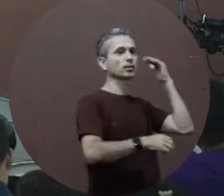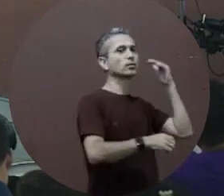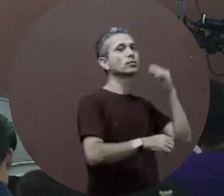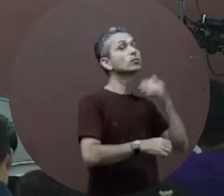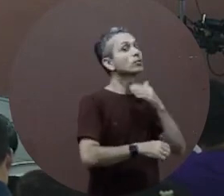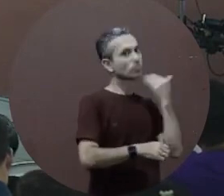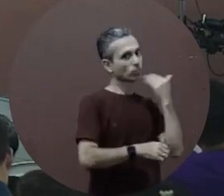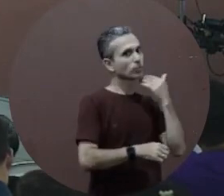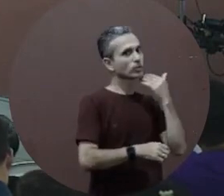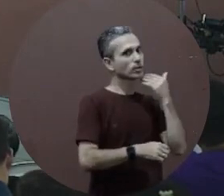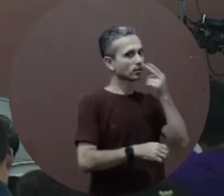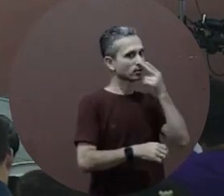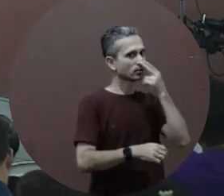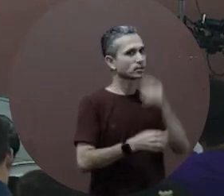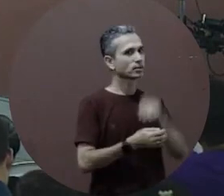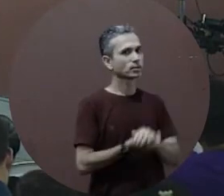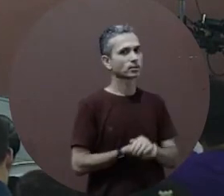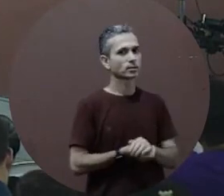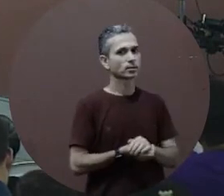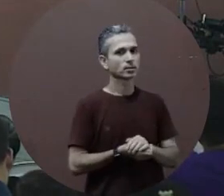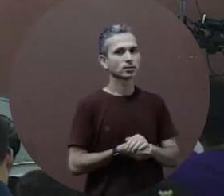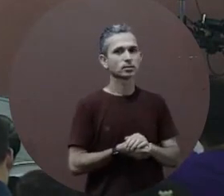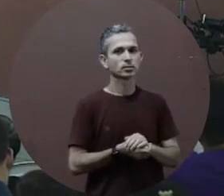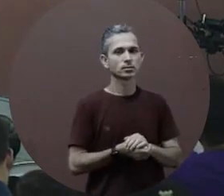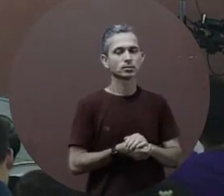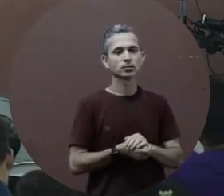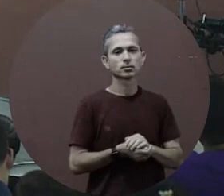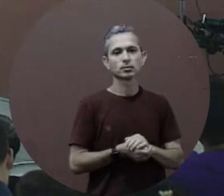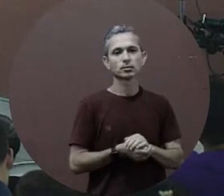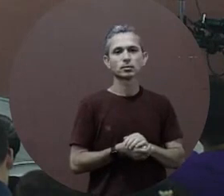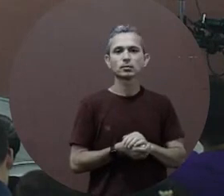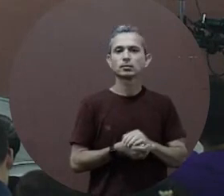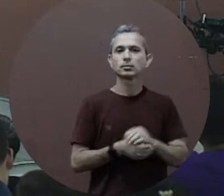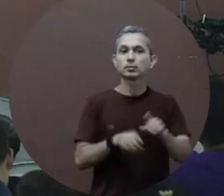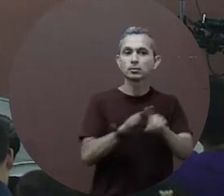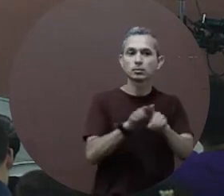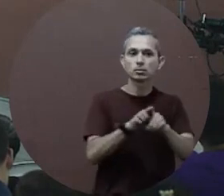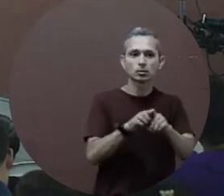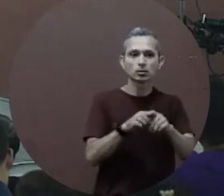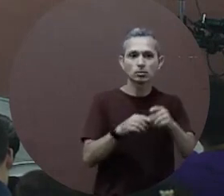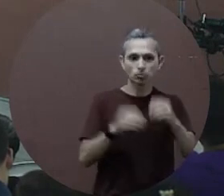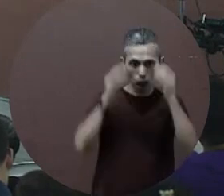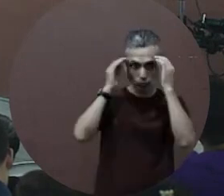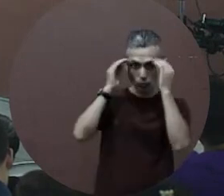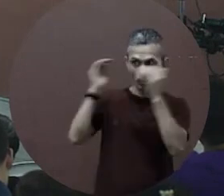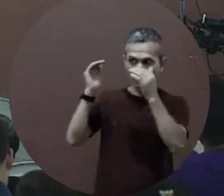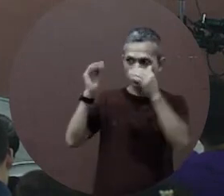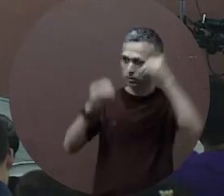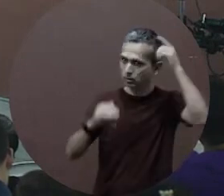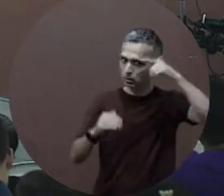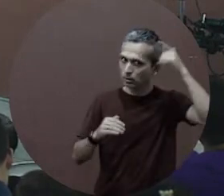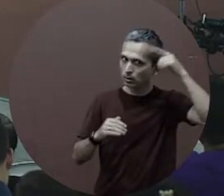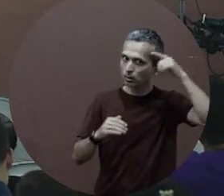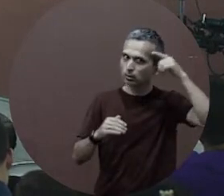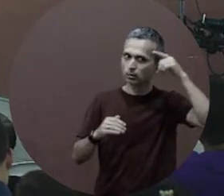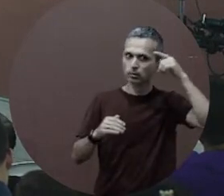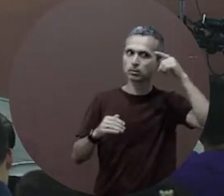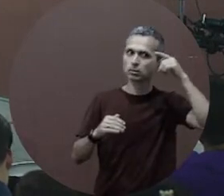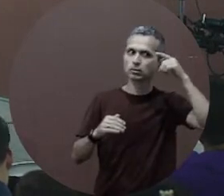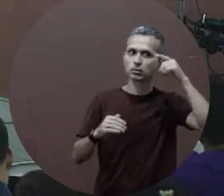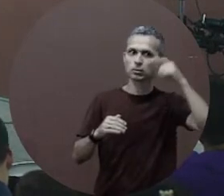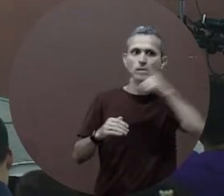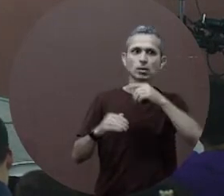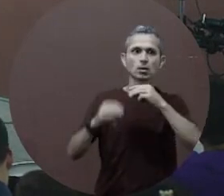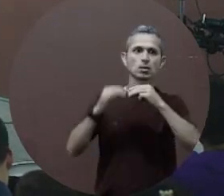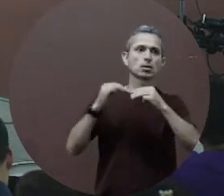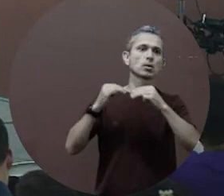E por fim, obedeçam seus líderes, para que eles possam cumprir a missão que foi dada a eles com alegria e